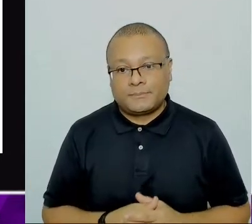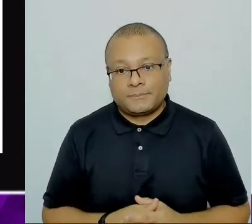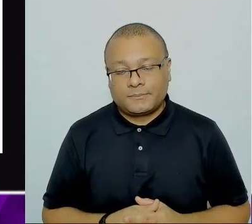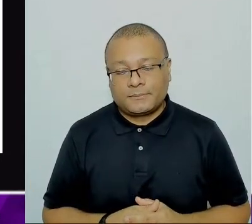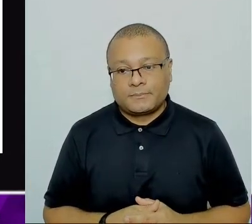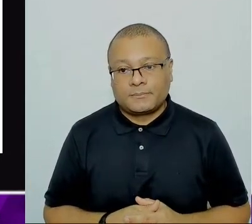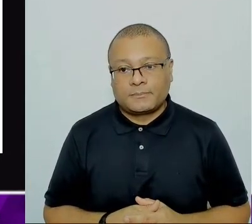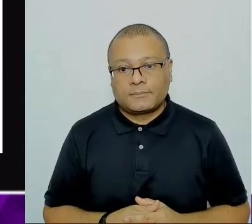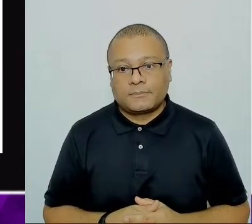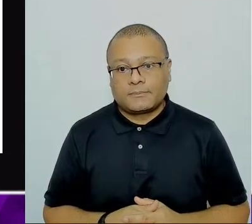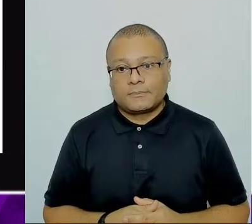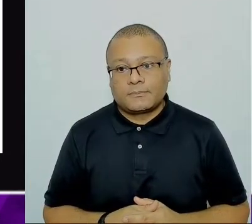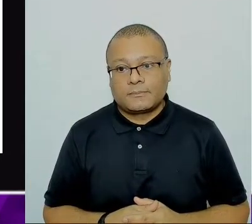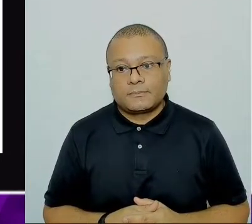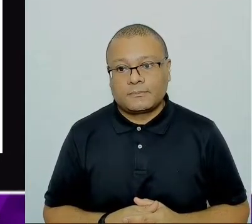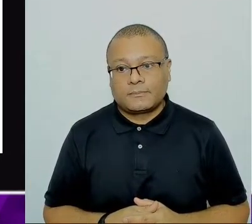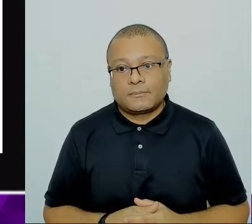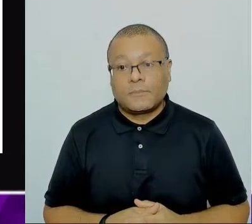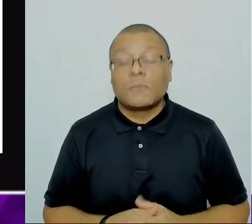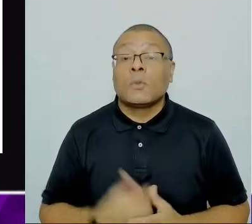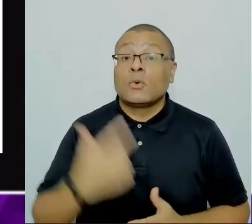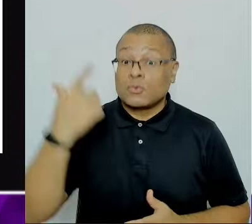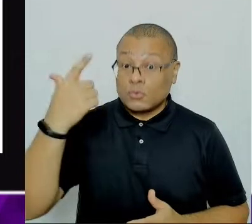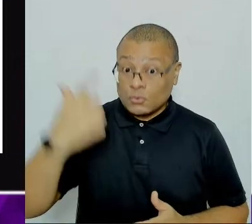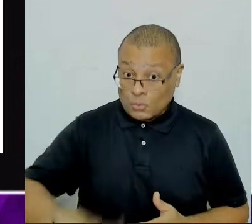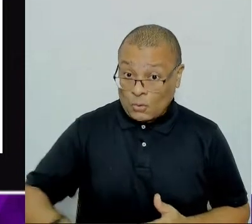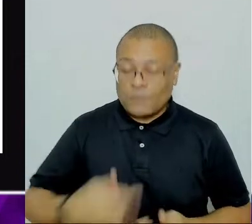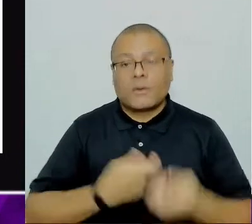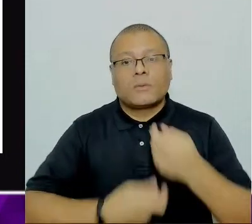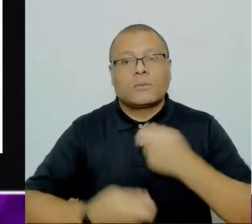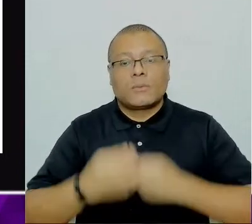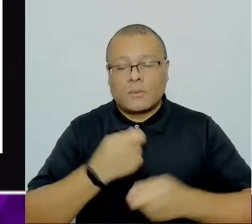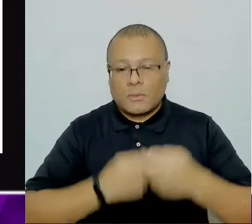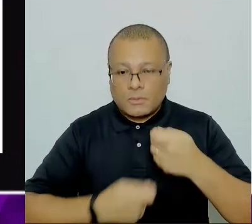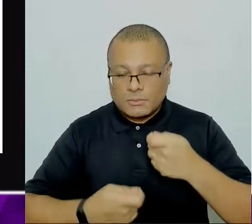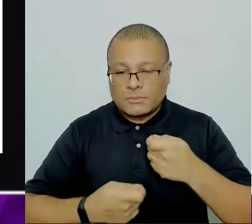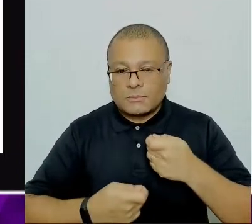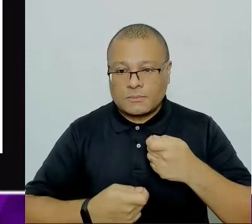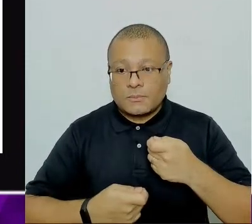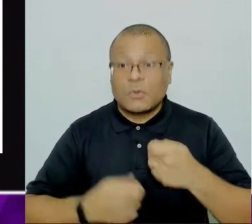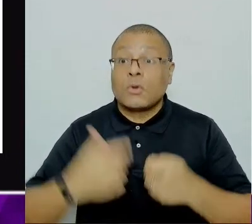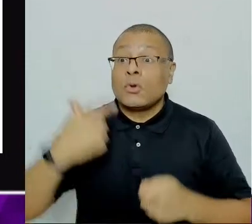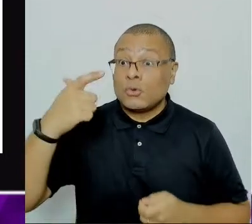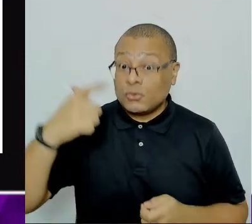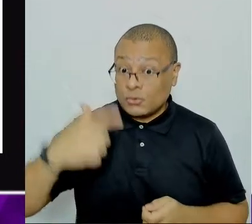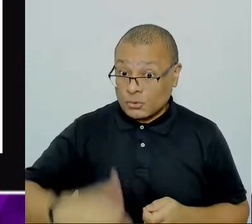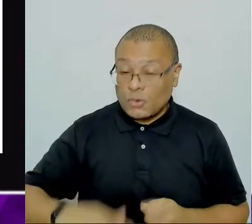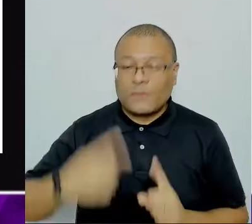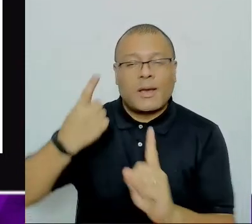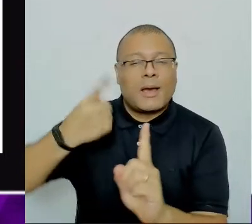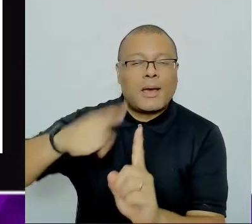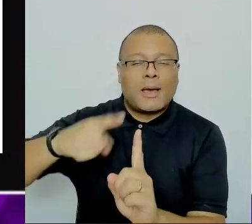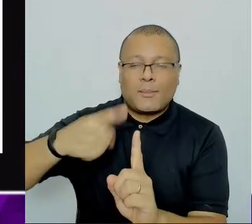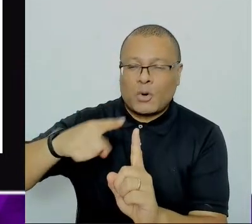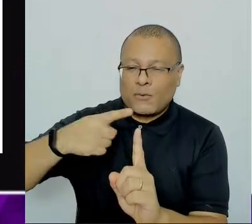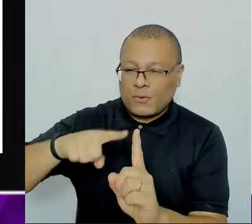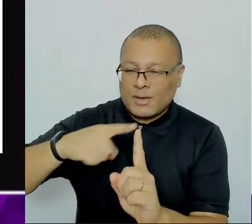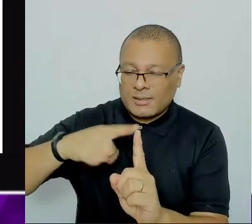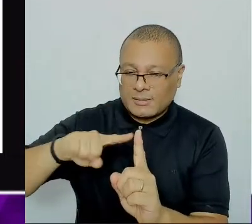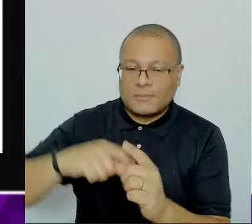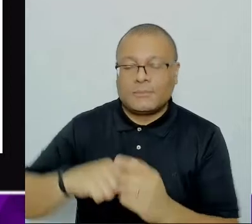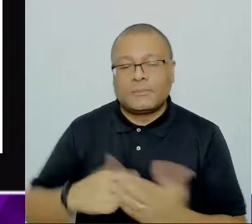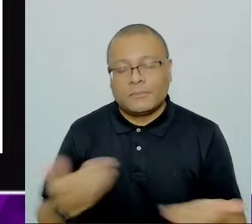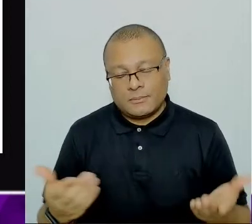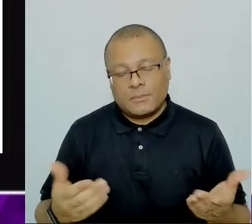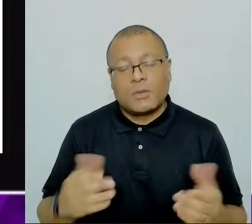cliente. Como modelo de negócios, né? E aí que, de novo, é a provocação que eu quero fazer aqui para vocês, do Open